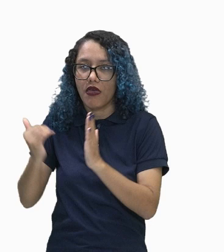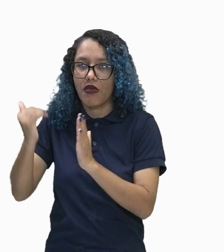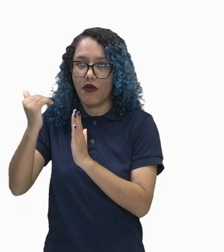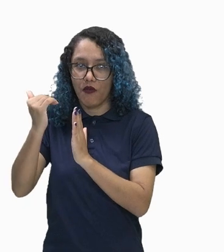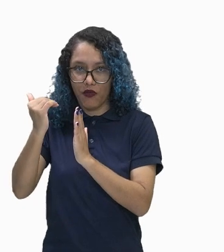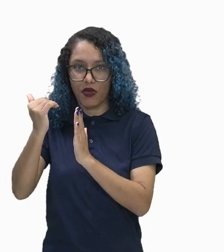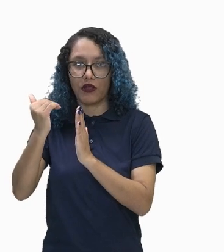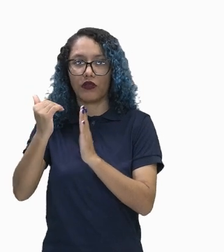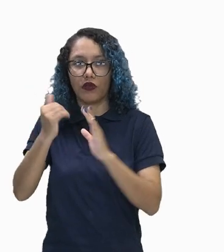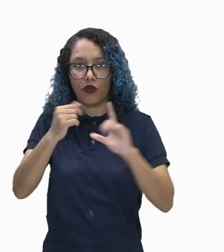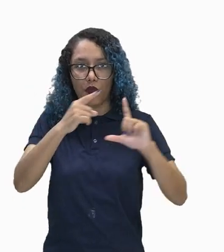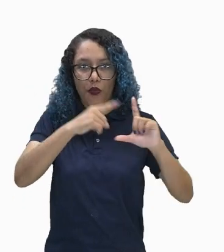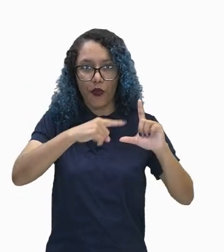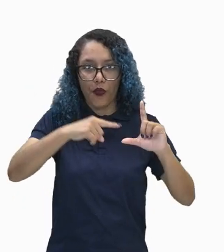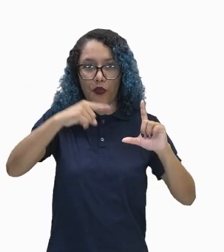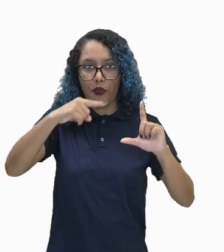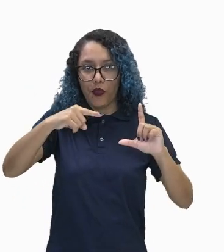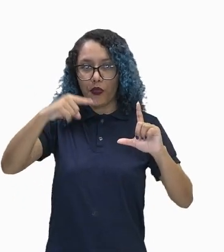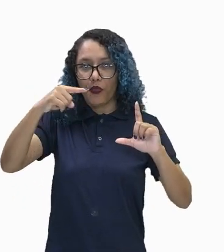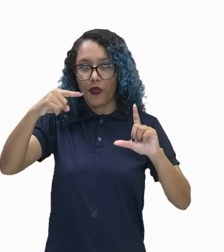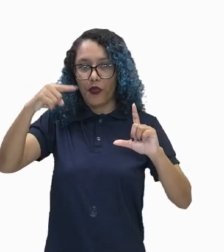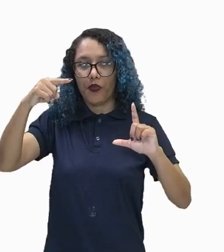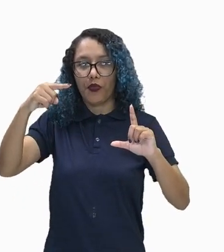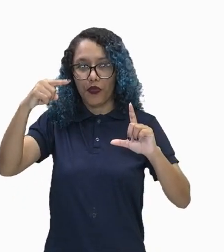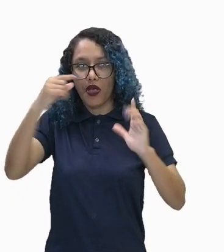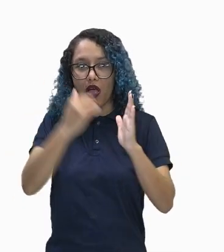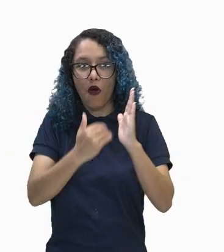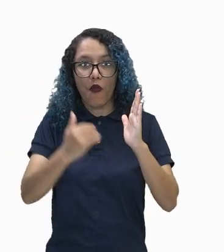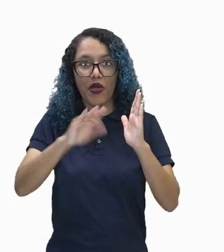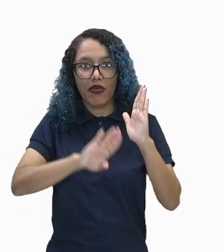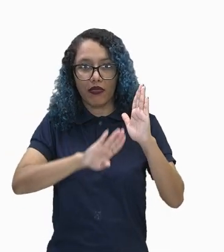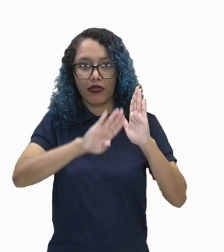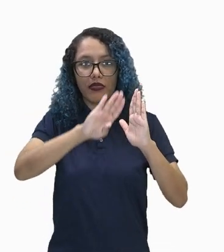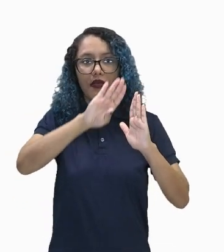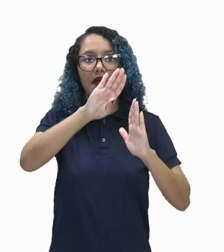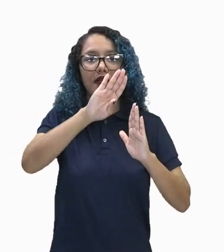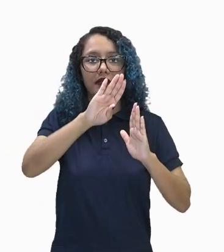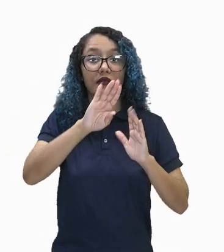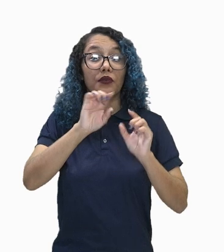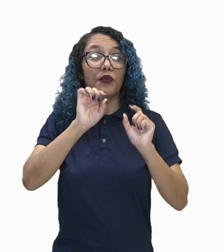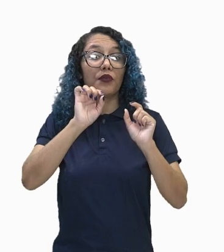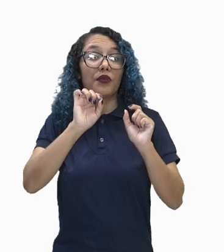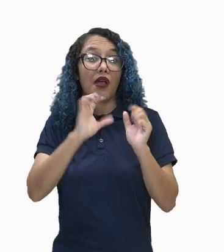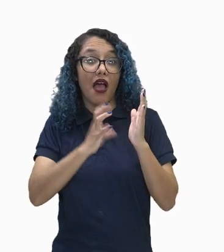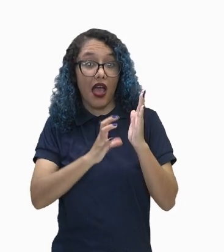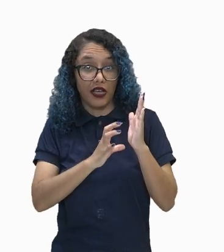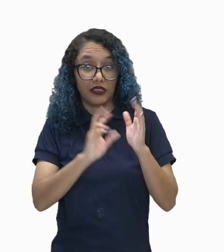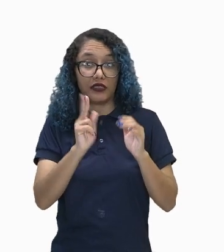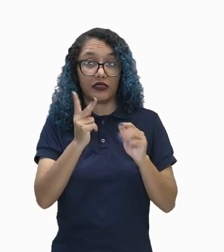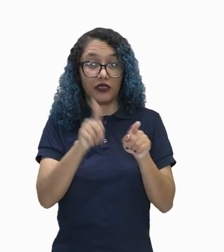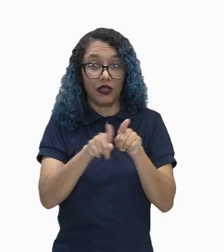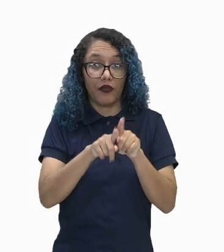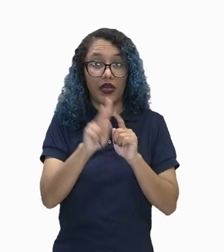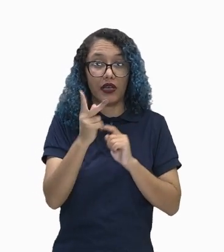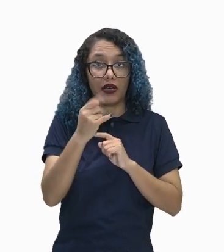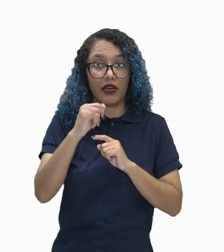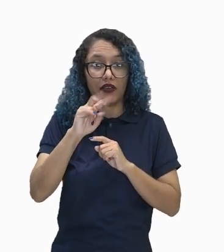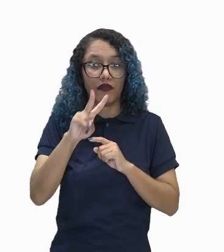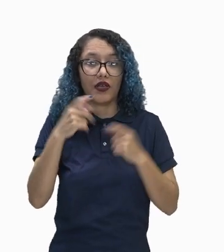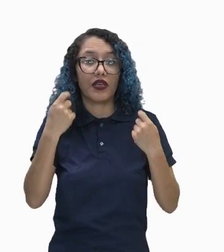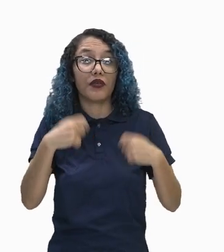e AIDS, refletindo aí a necessidade do quê? Da ampliação de campanhas